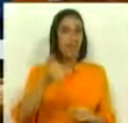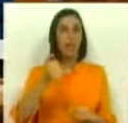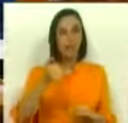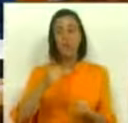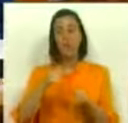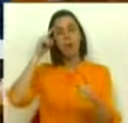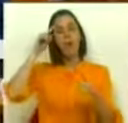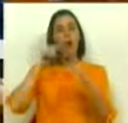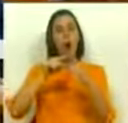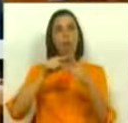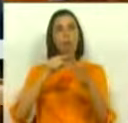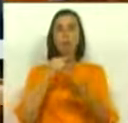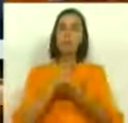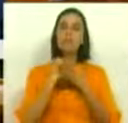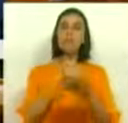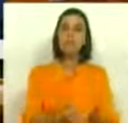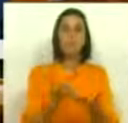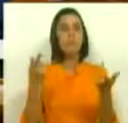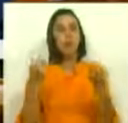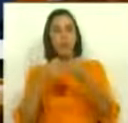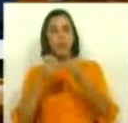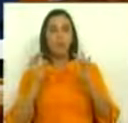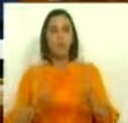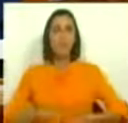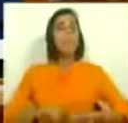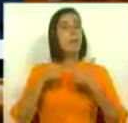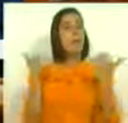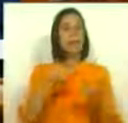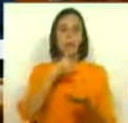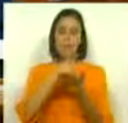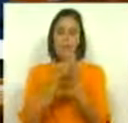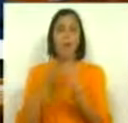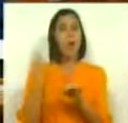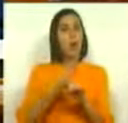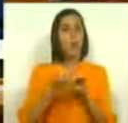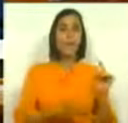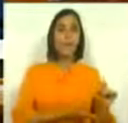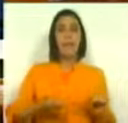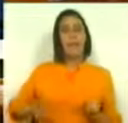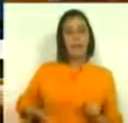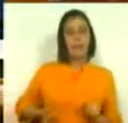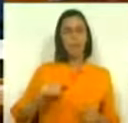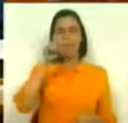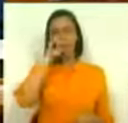anos e com o objetivo de contribuir para o ajustamento e melhoria das medidas de combate ao